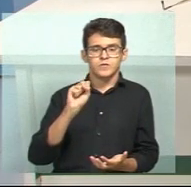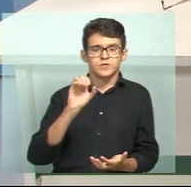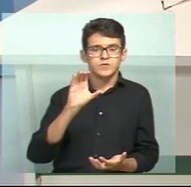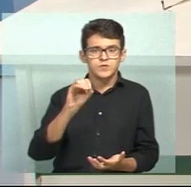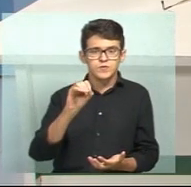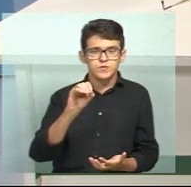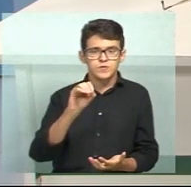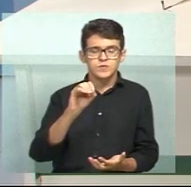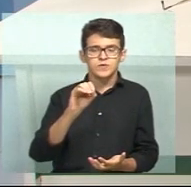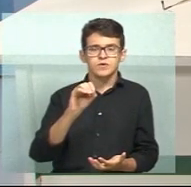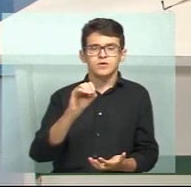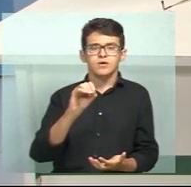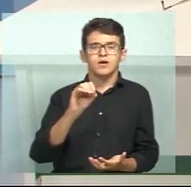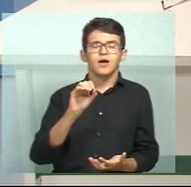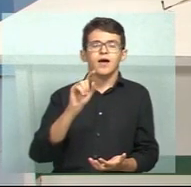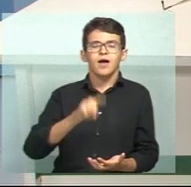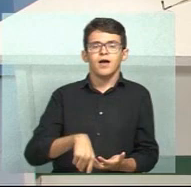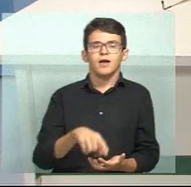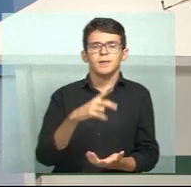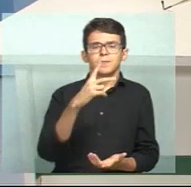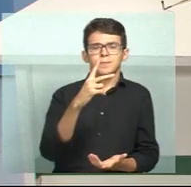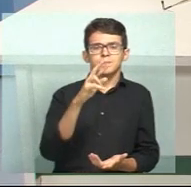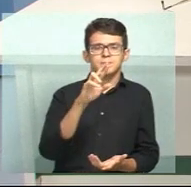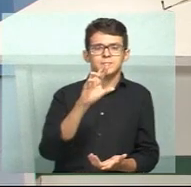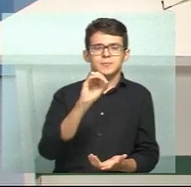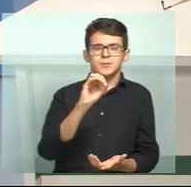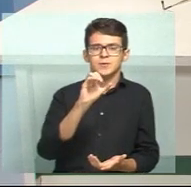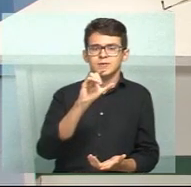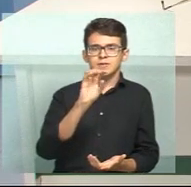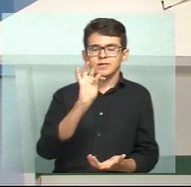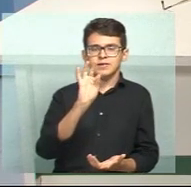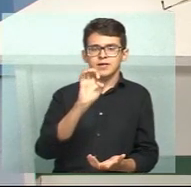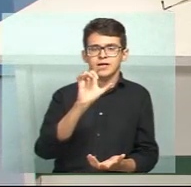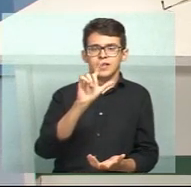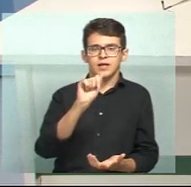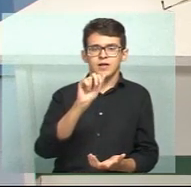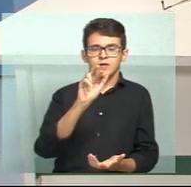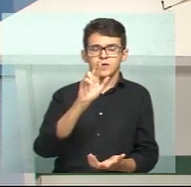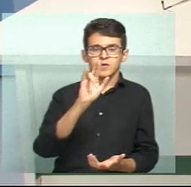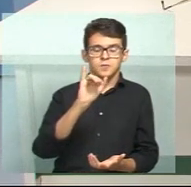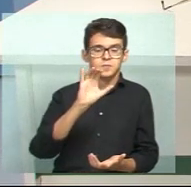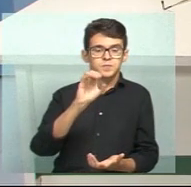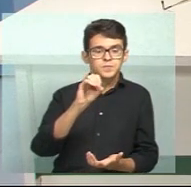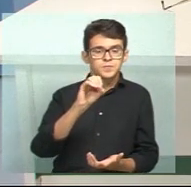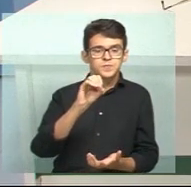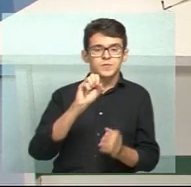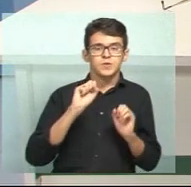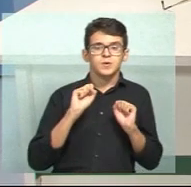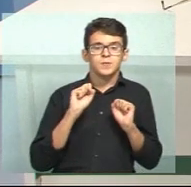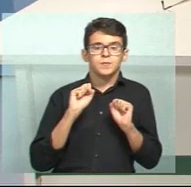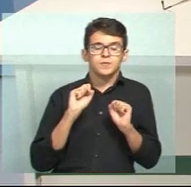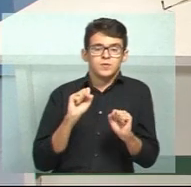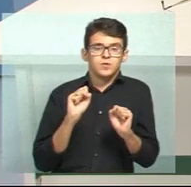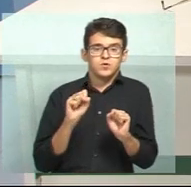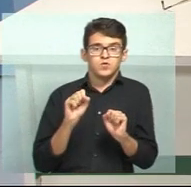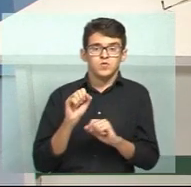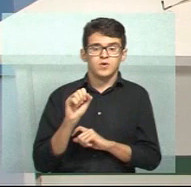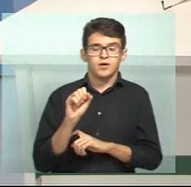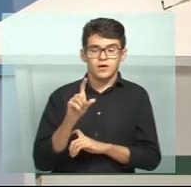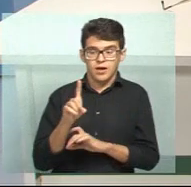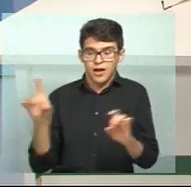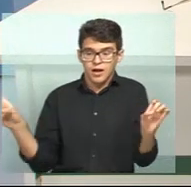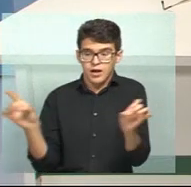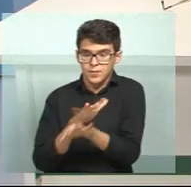ser protelatórios, a prisão deveria acontecer no fim dos recursos, na segunda